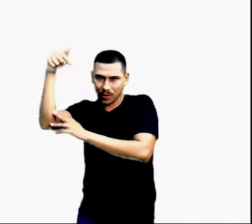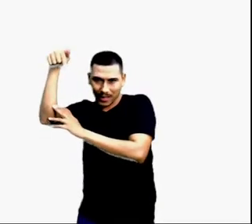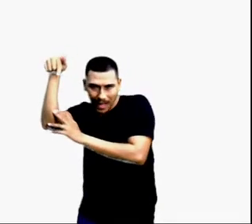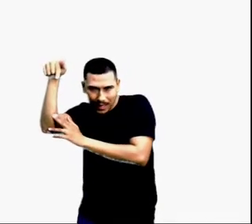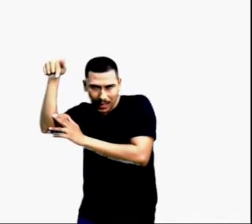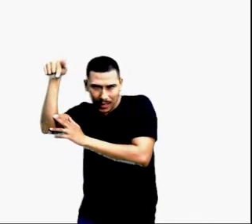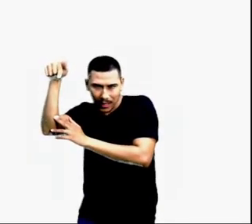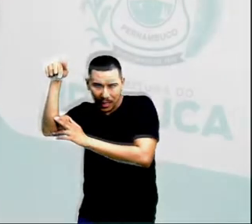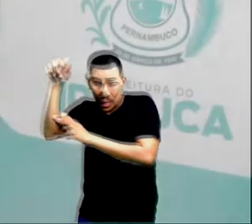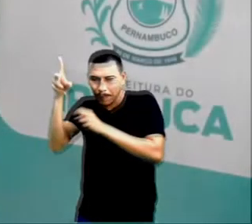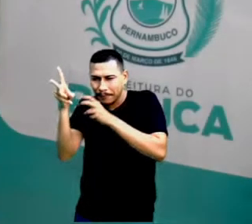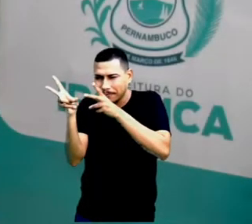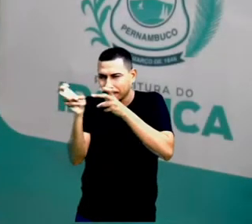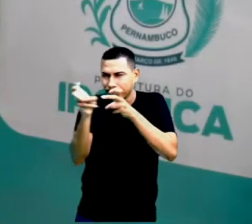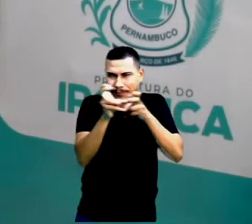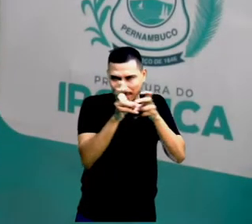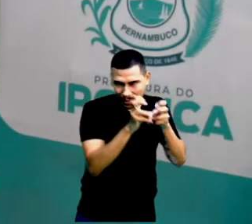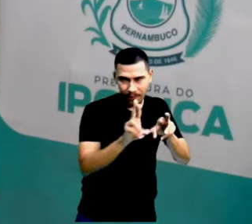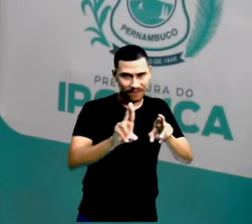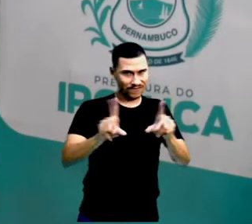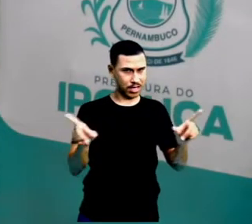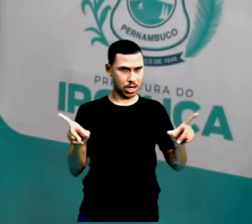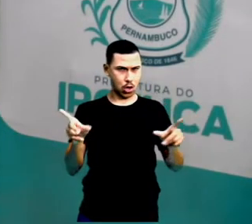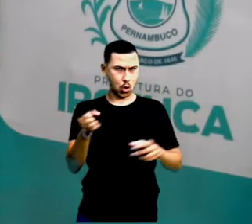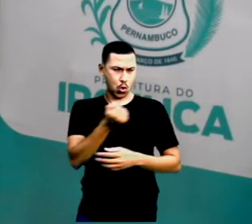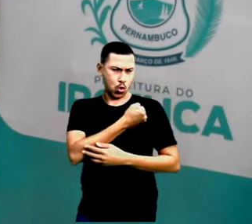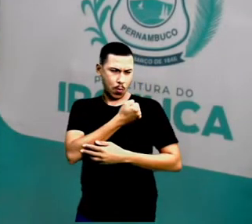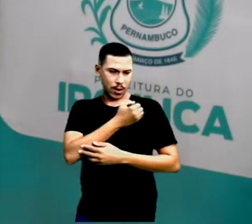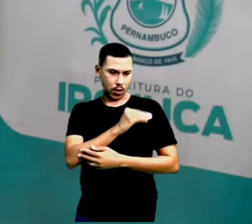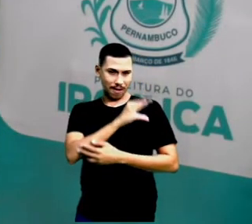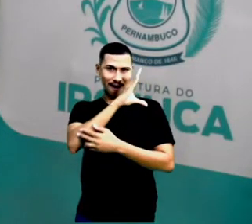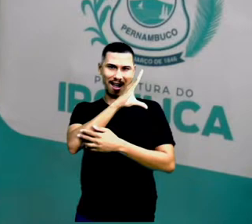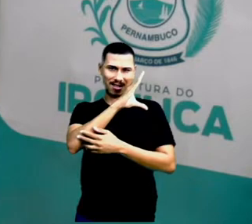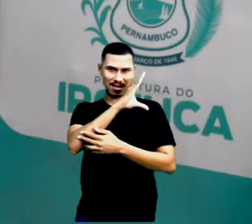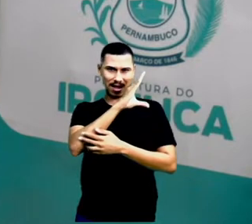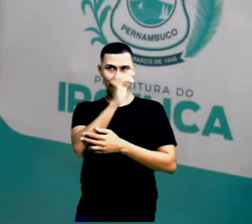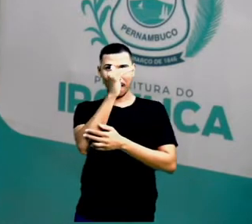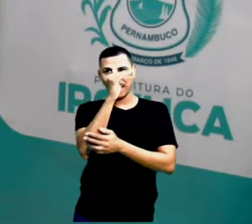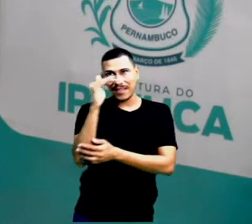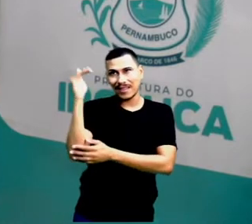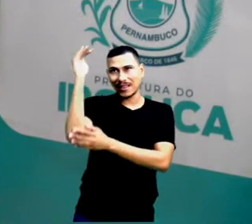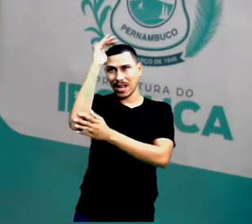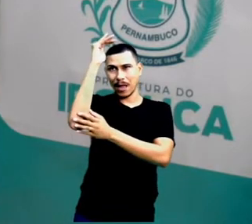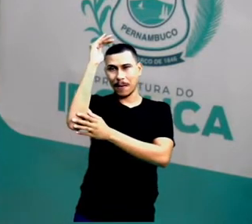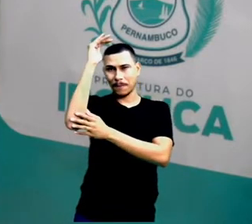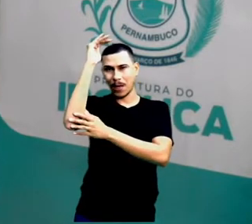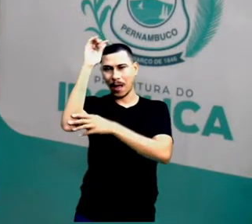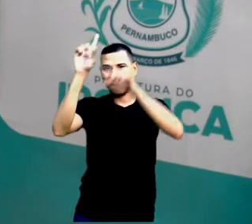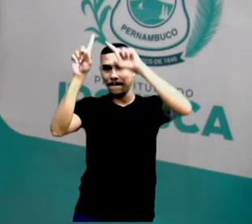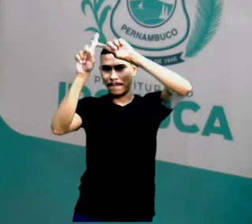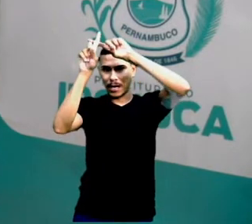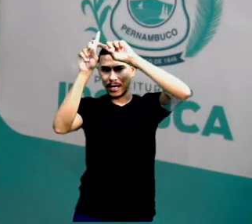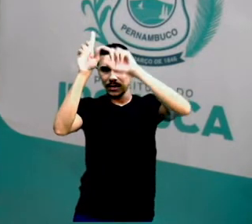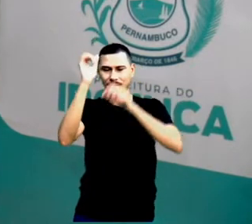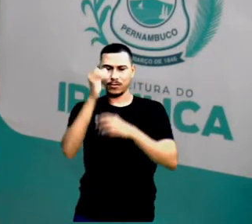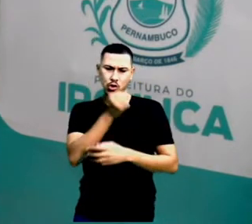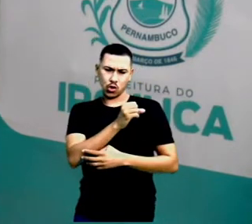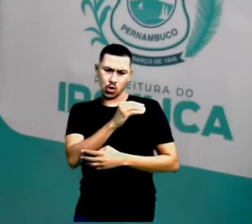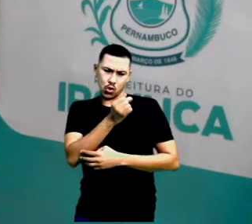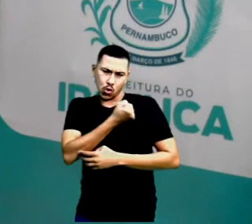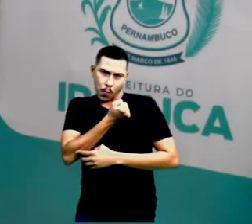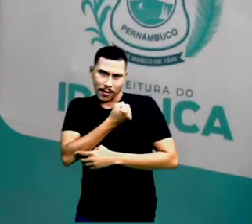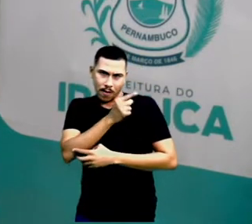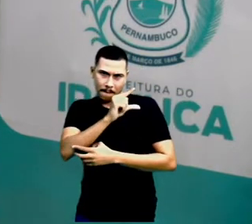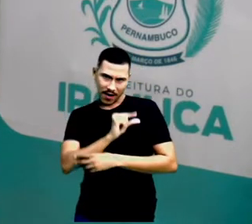Nossa essa diferença o número muito grande e o expoente positivo o número um pequeno